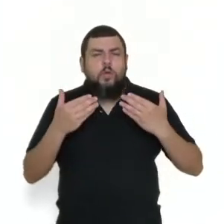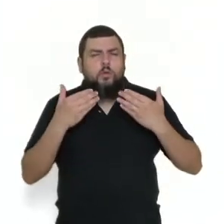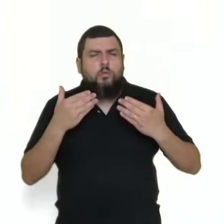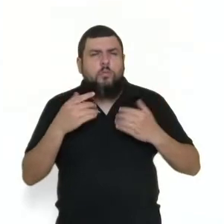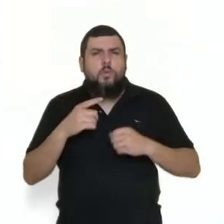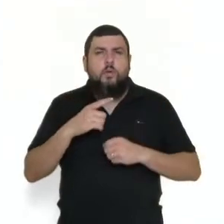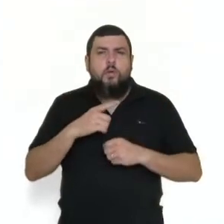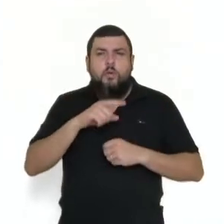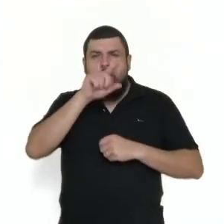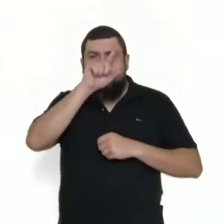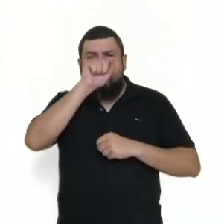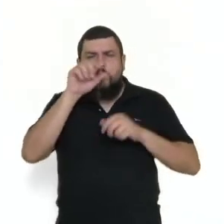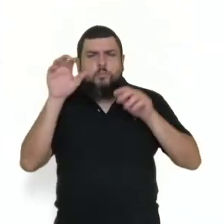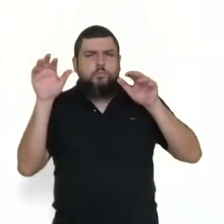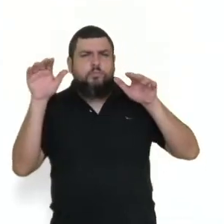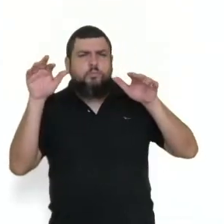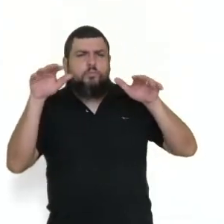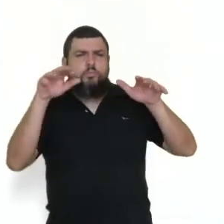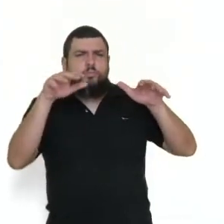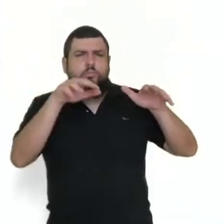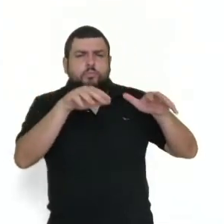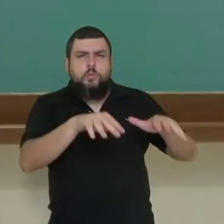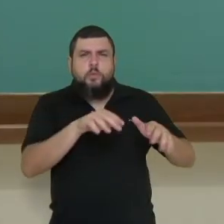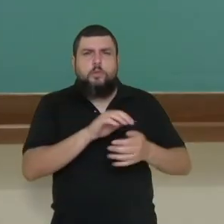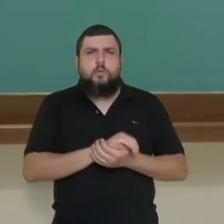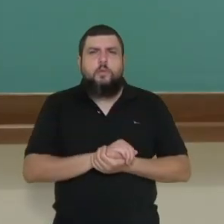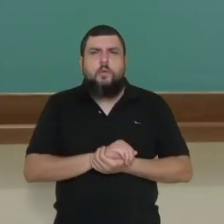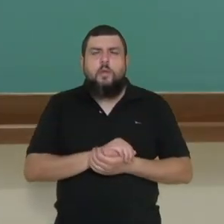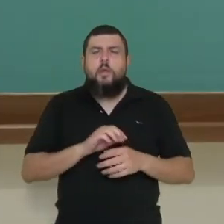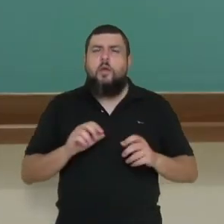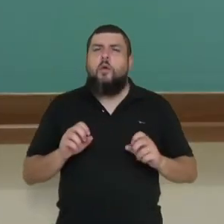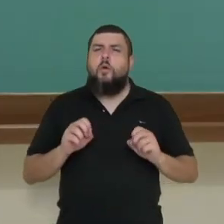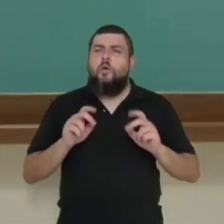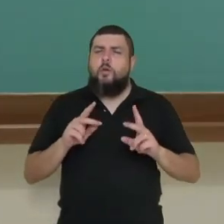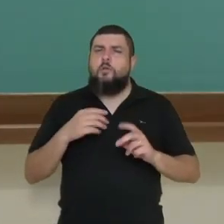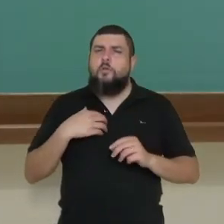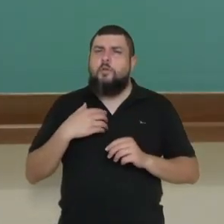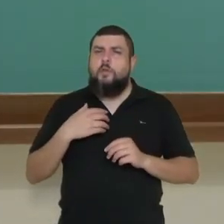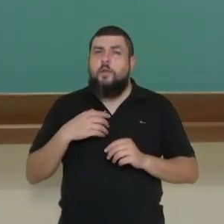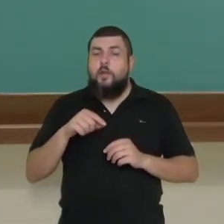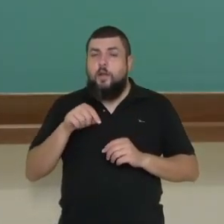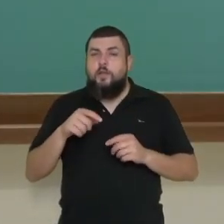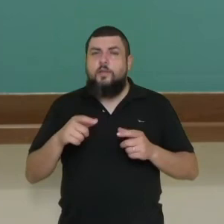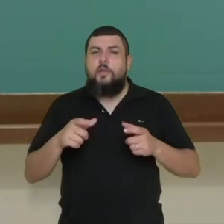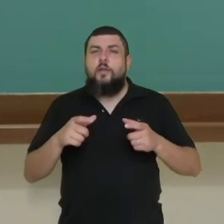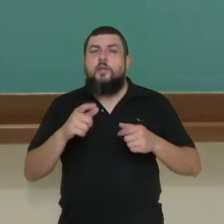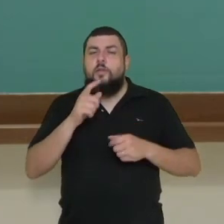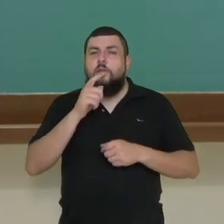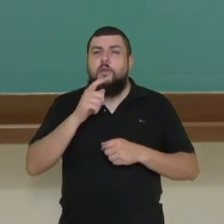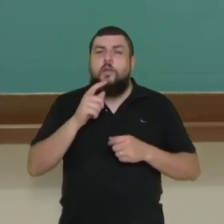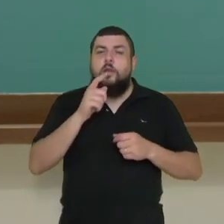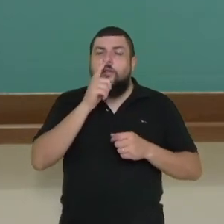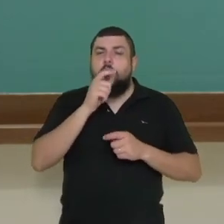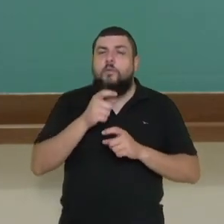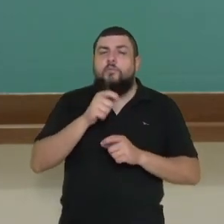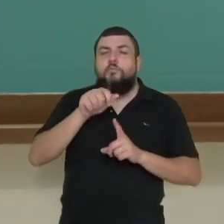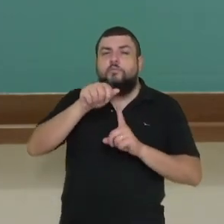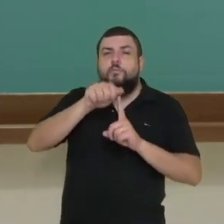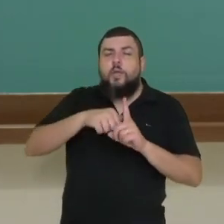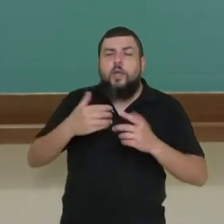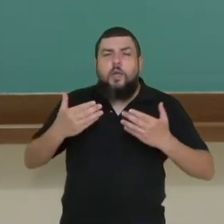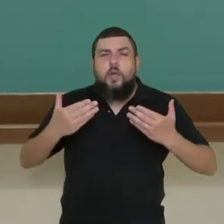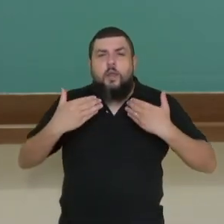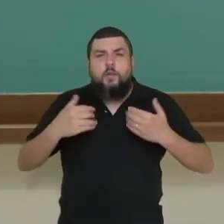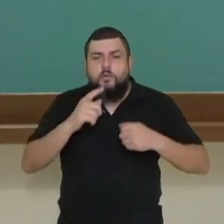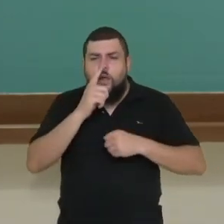lagos recém-descongelados. Então a gente já entende que no verão dessa região os lagos descongelam e isso atrai outros